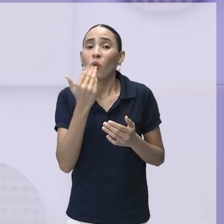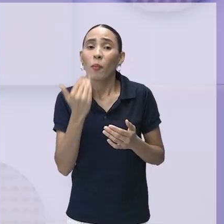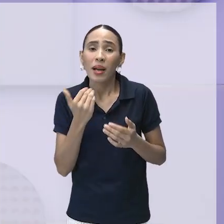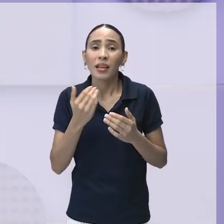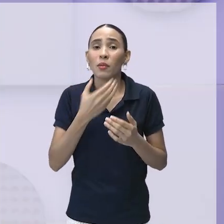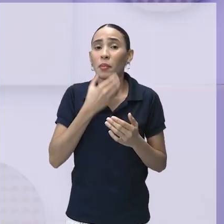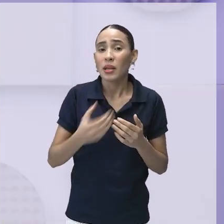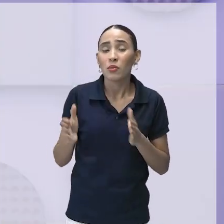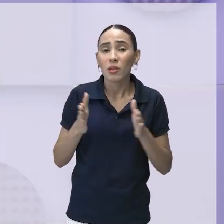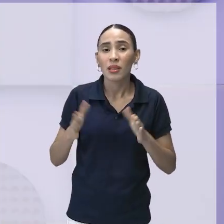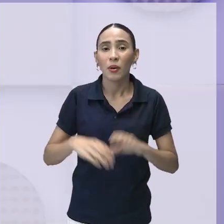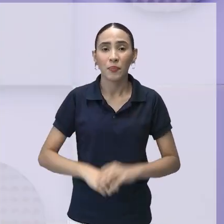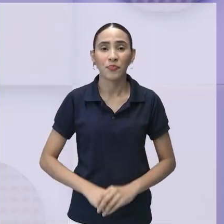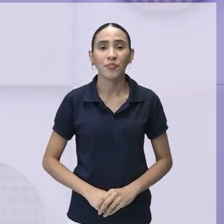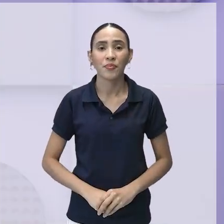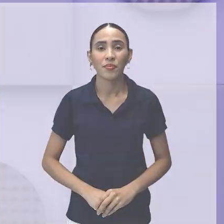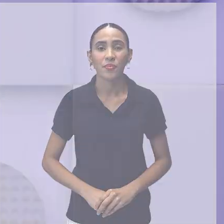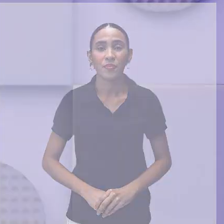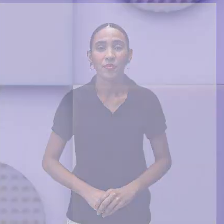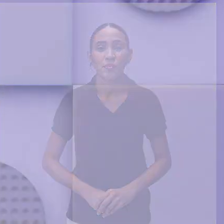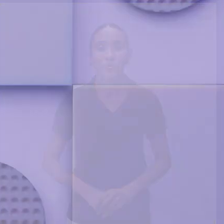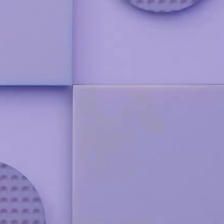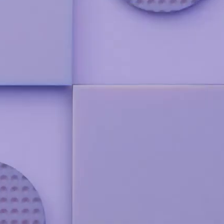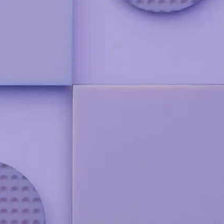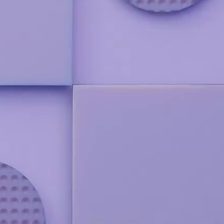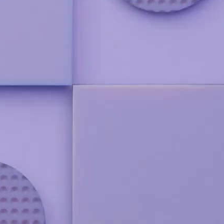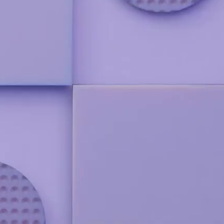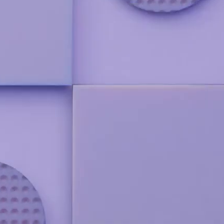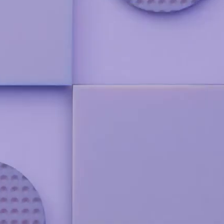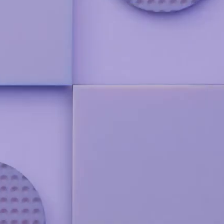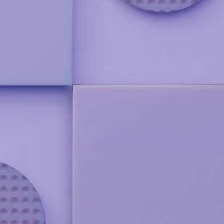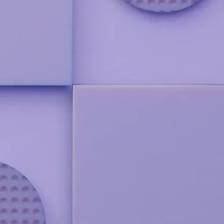na época do Natal. Então, estou dando um exemplo que uma pessoa